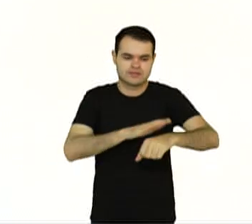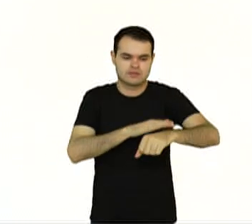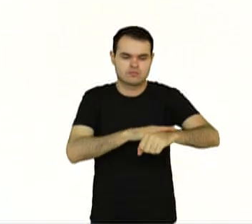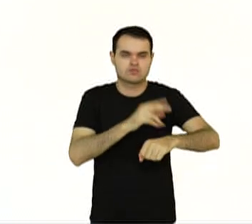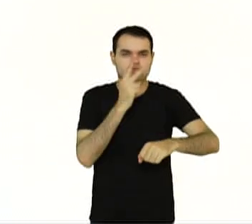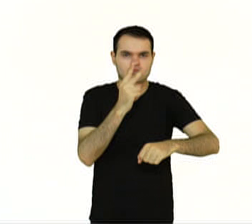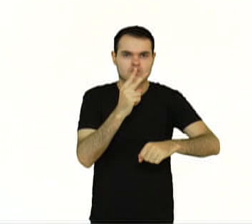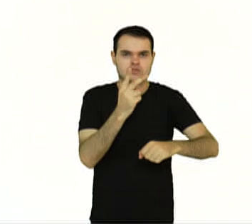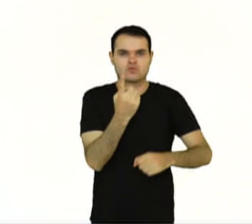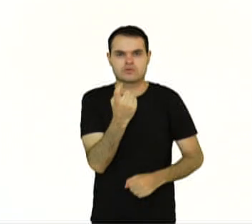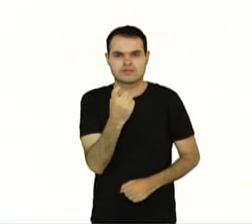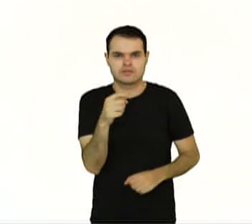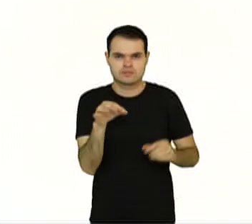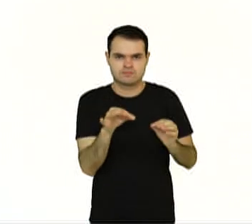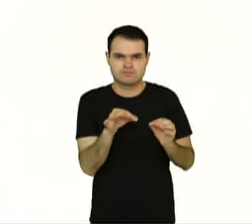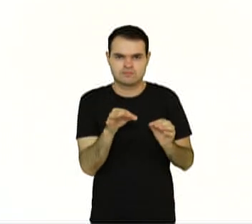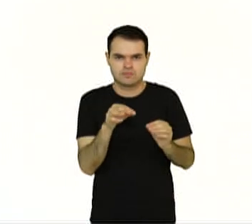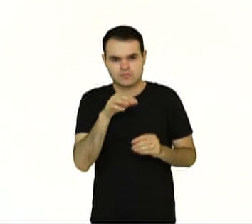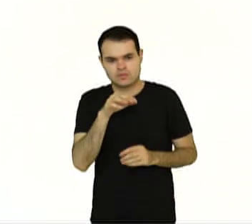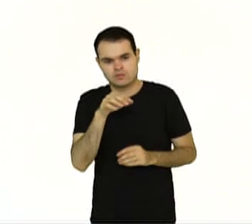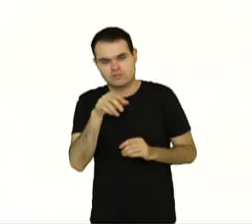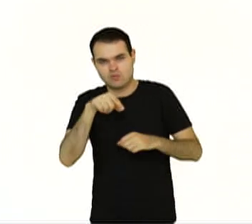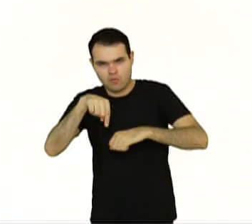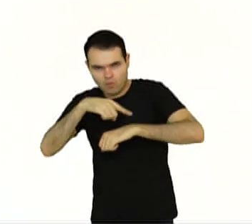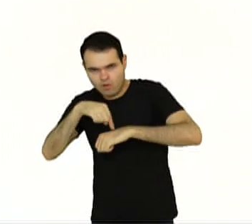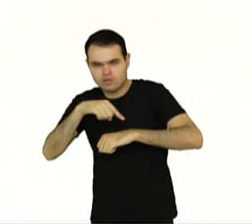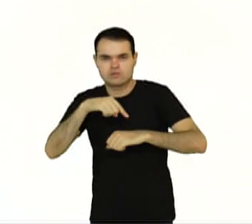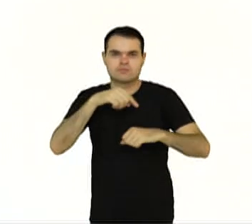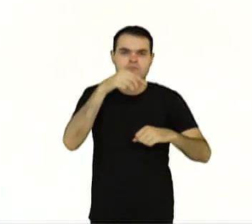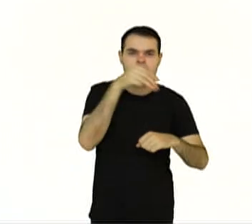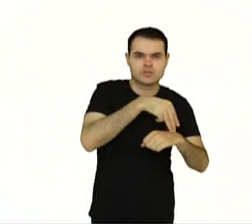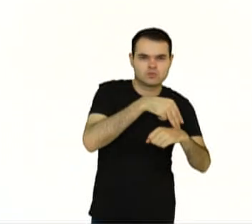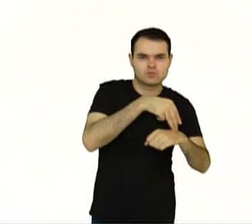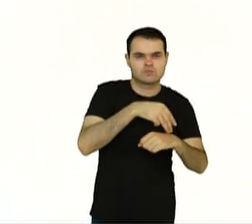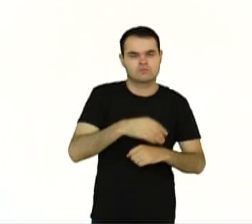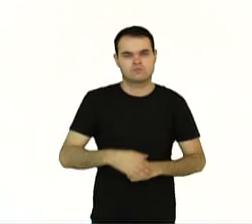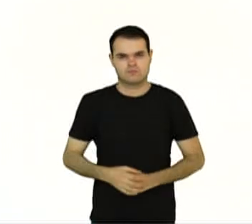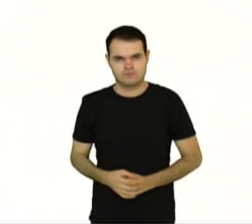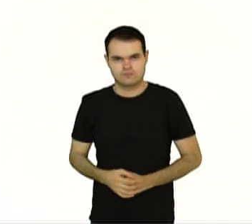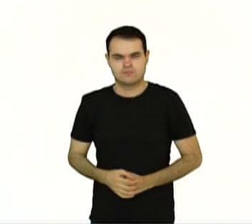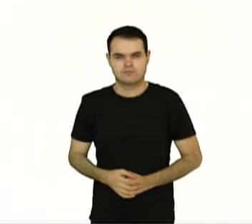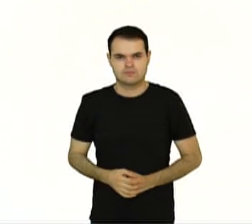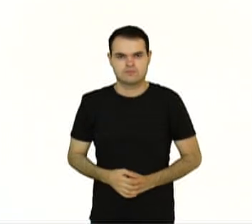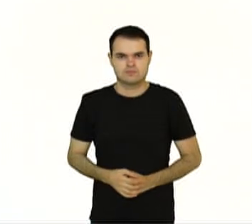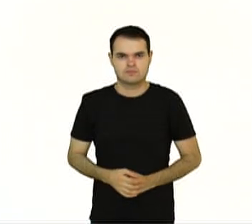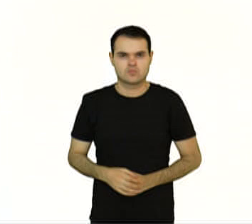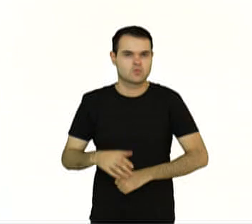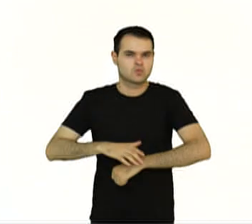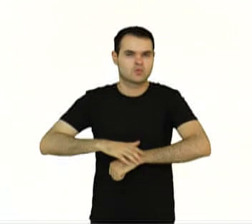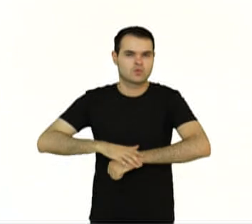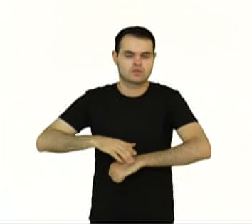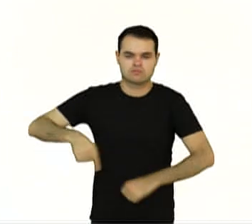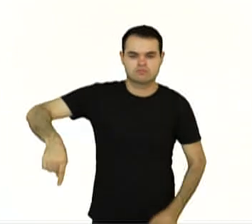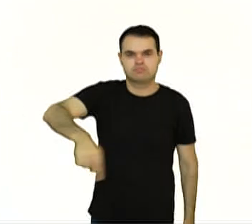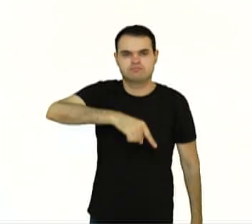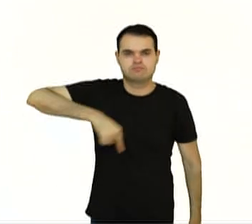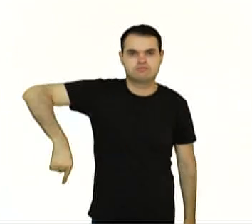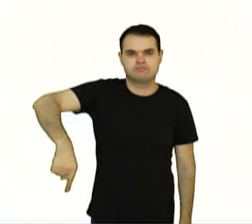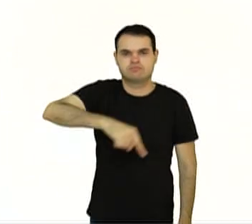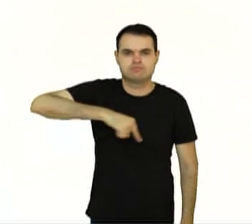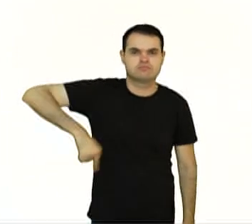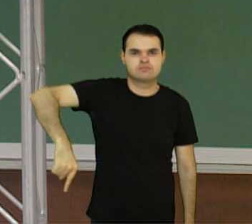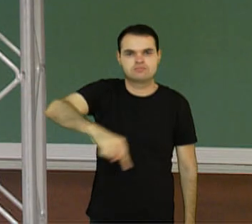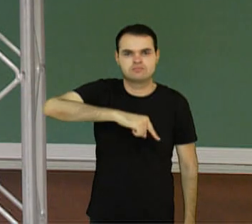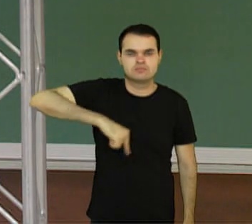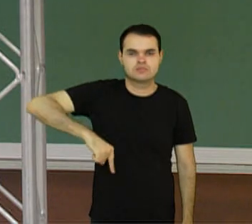tempo, só que diferentes. Então, ó, o tempo que ele dá as voltas, que esse atleta dá as voltas,